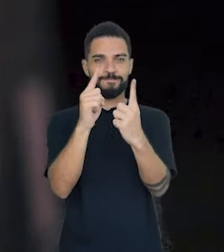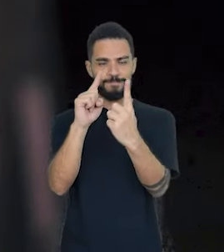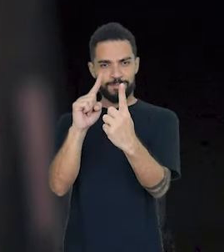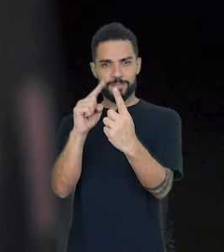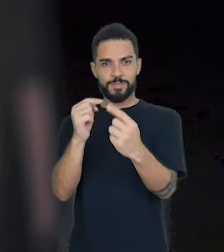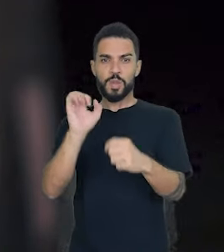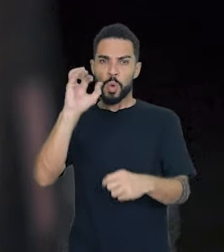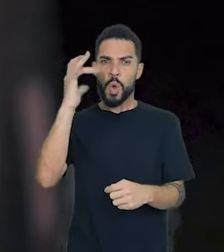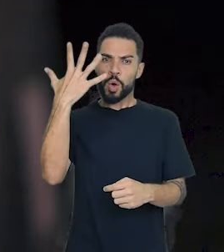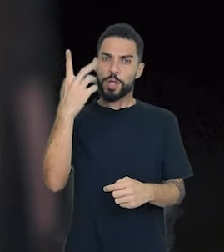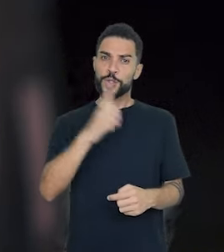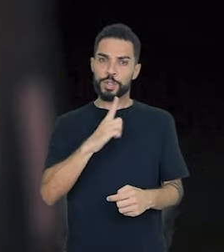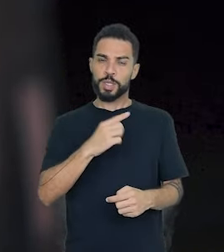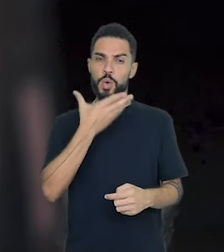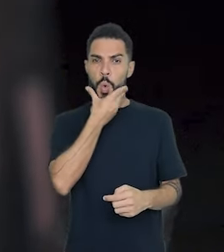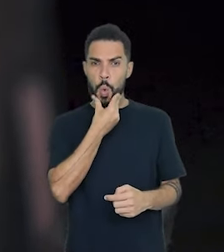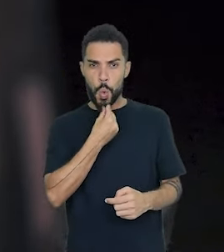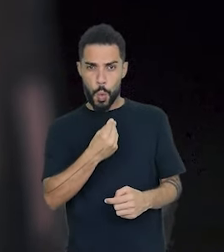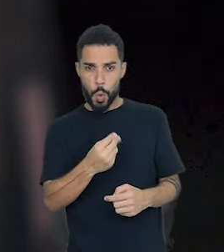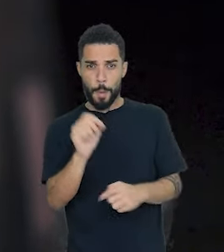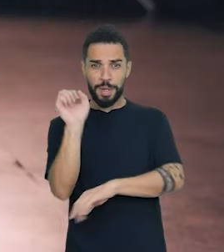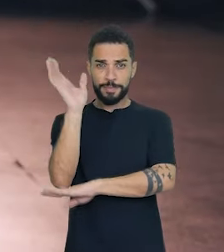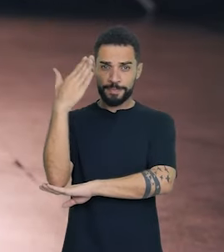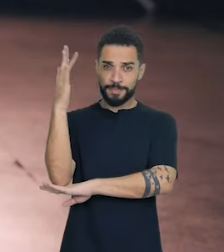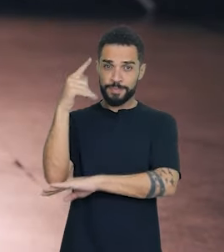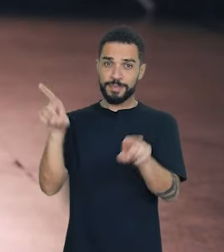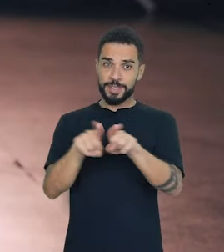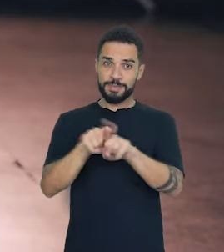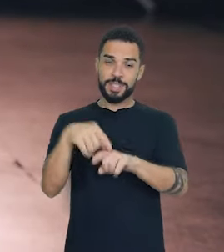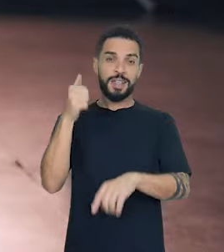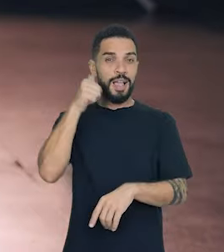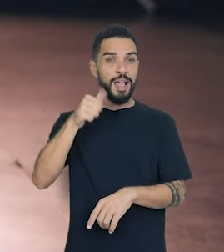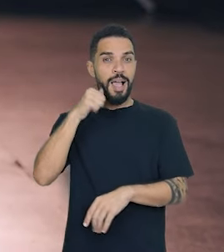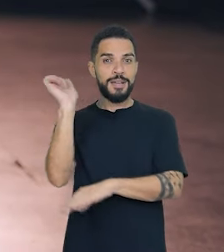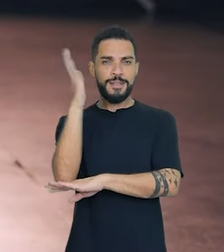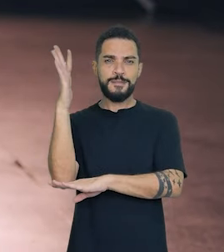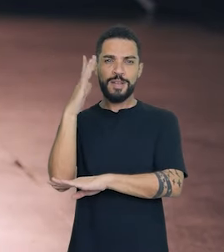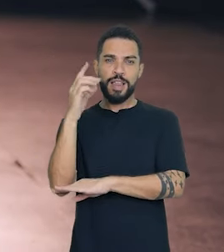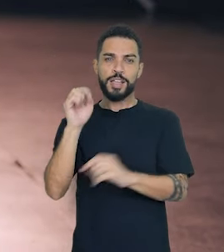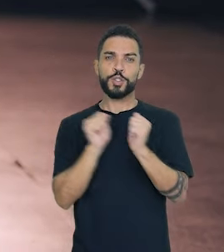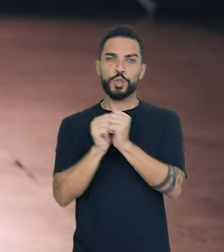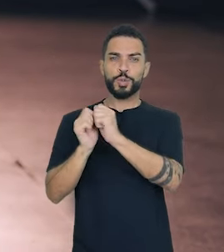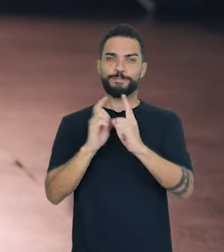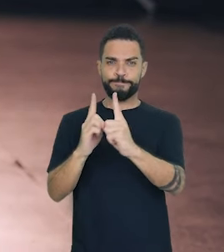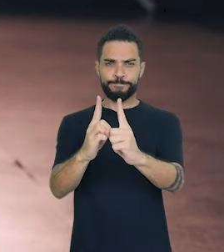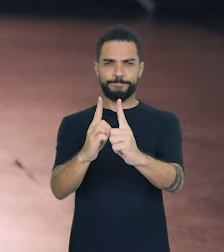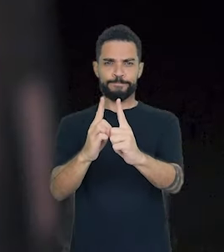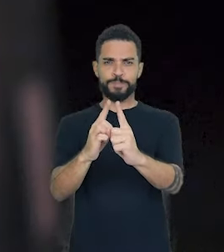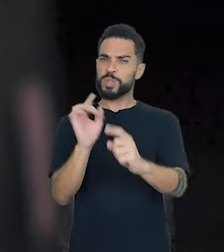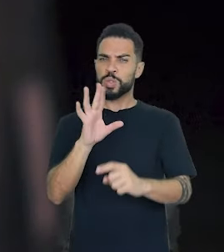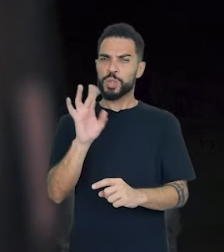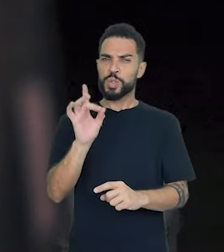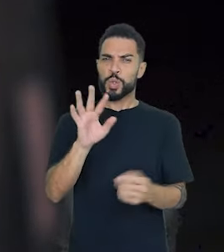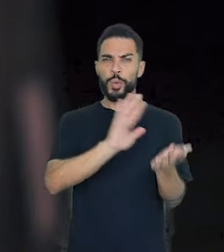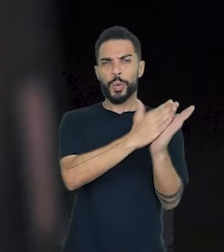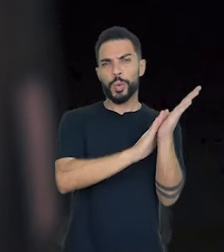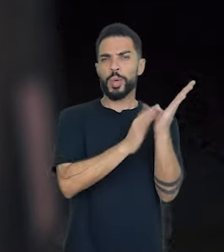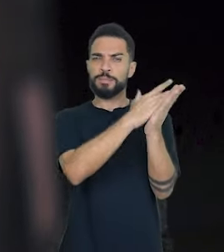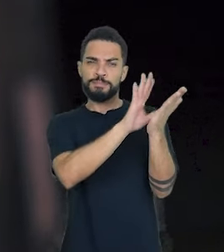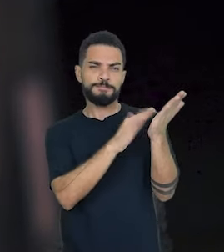foco. E não é só escola de samba, mas é a vida. Nós temos uma formação religiosa muito